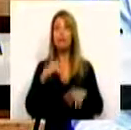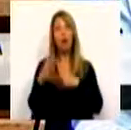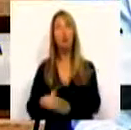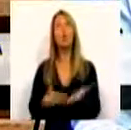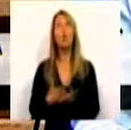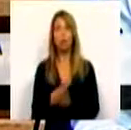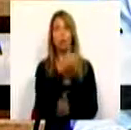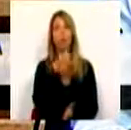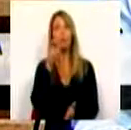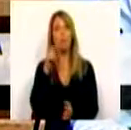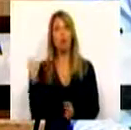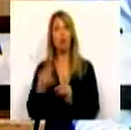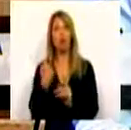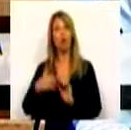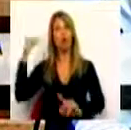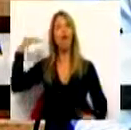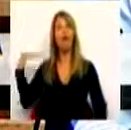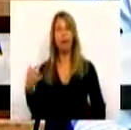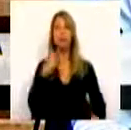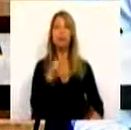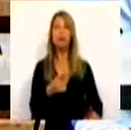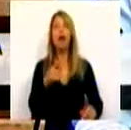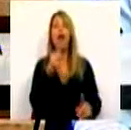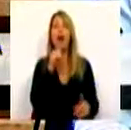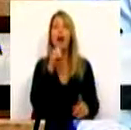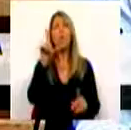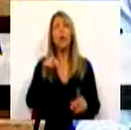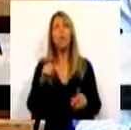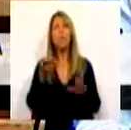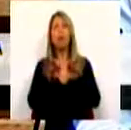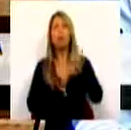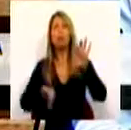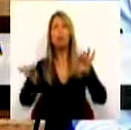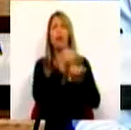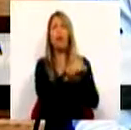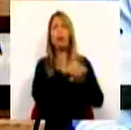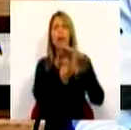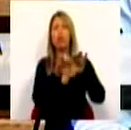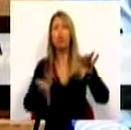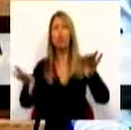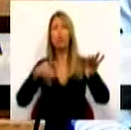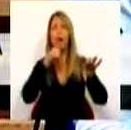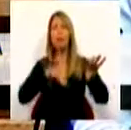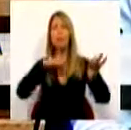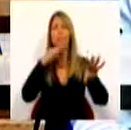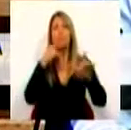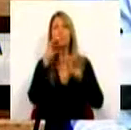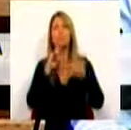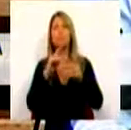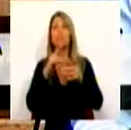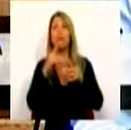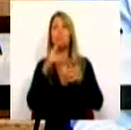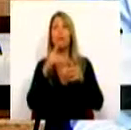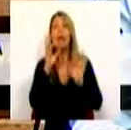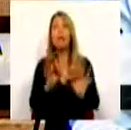promessa que fizemos de que a água nos sistemas de água e o saneamento, tratamento de esgoto no saneamento dos sistemas de interior ou territórios de baixa densidade não